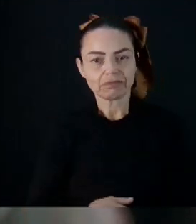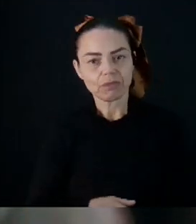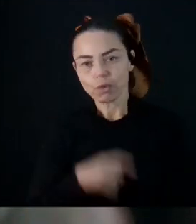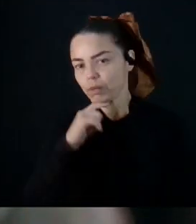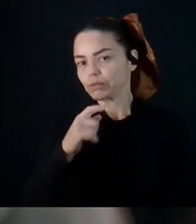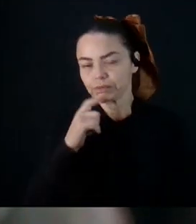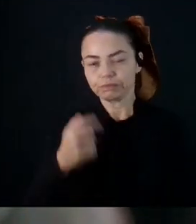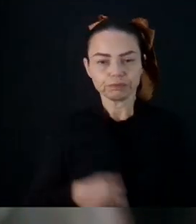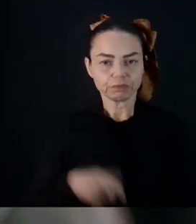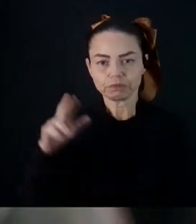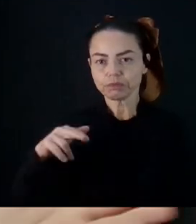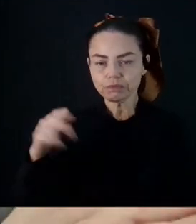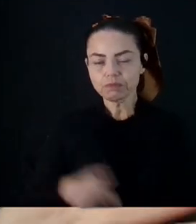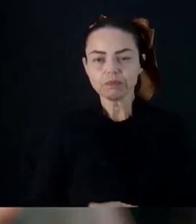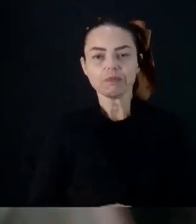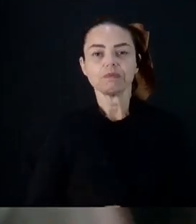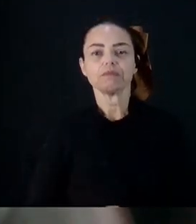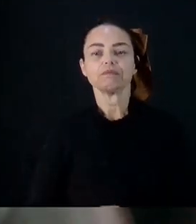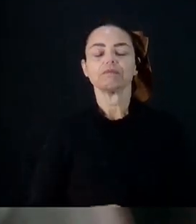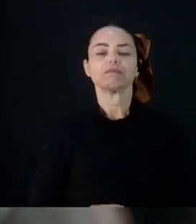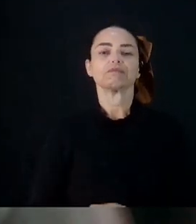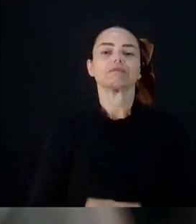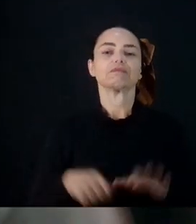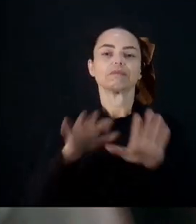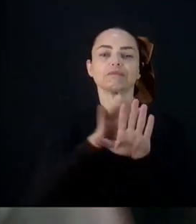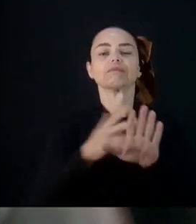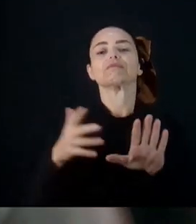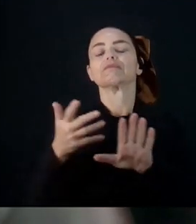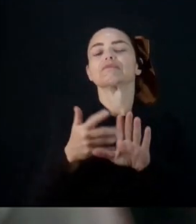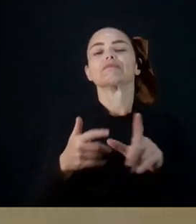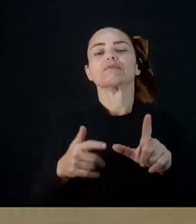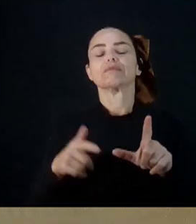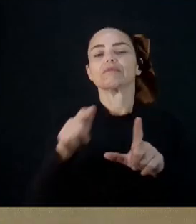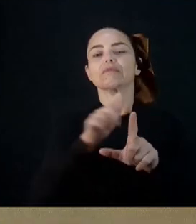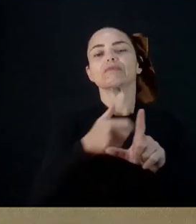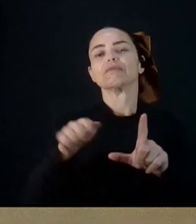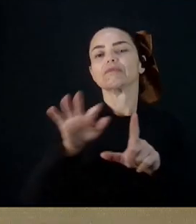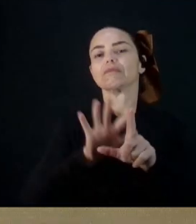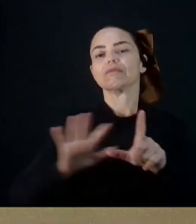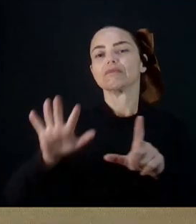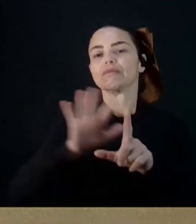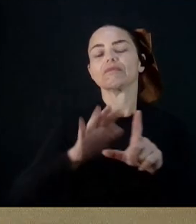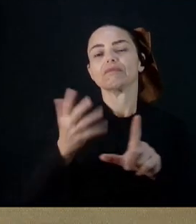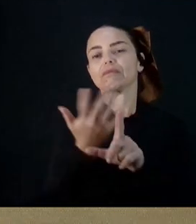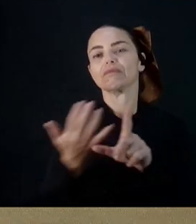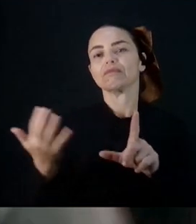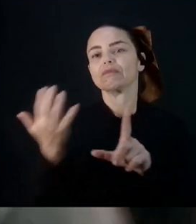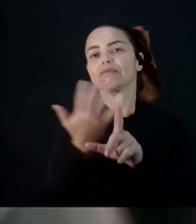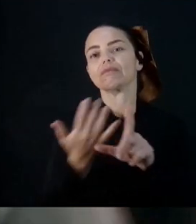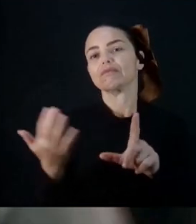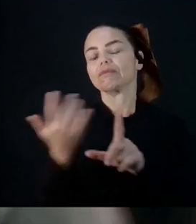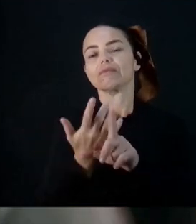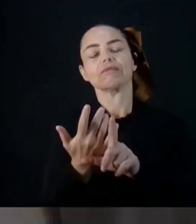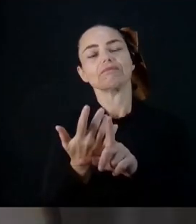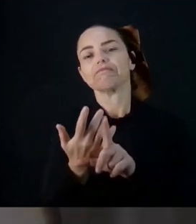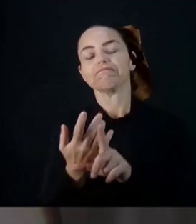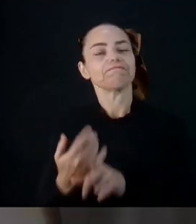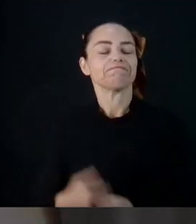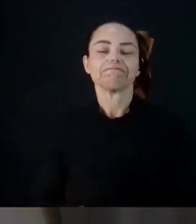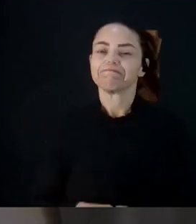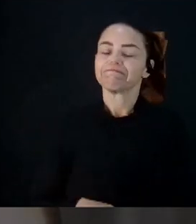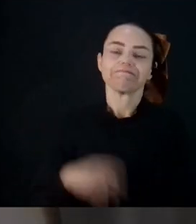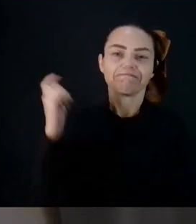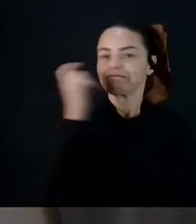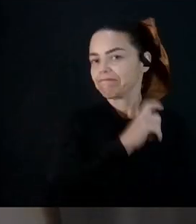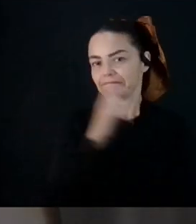que é irreal, né? E aí causa muita depressão nas adolescentes. Sim. Né? E aí começa, né? Eu